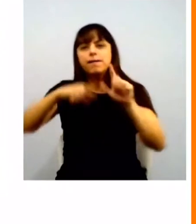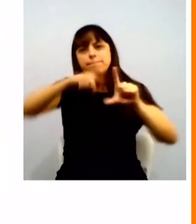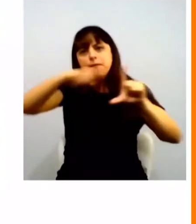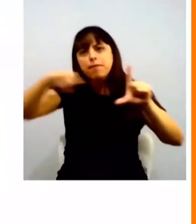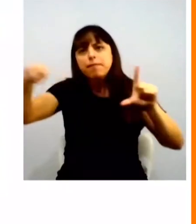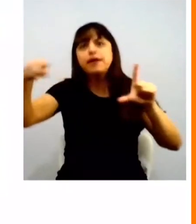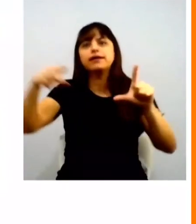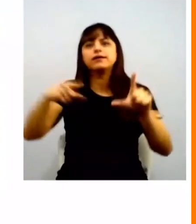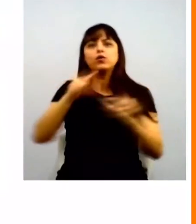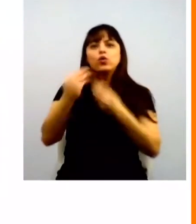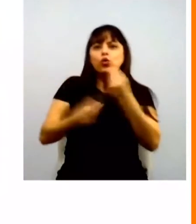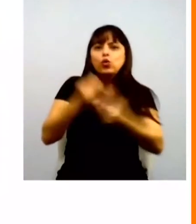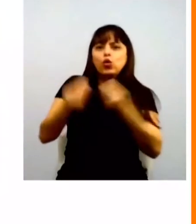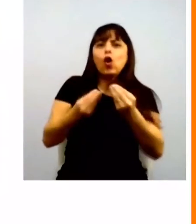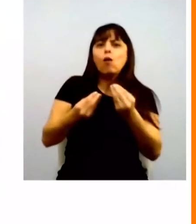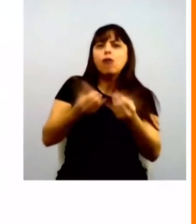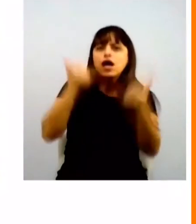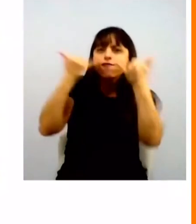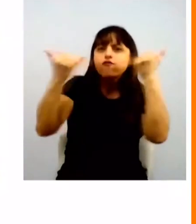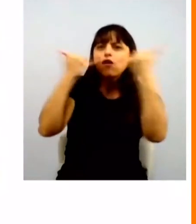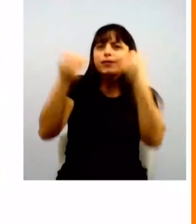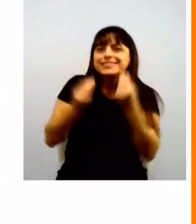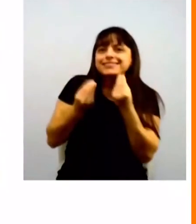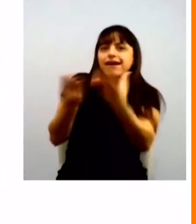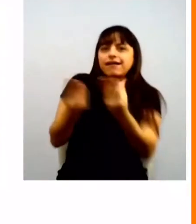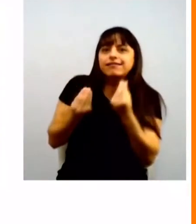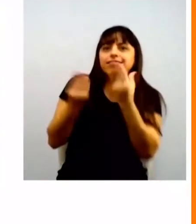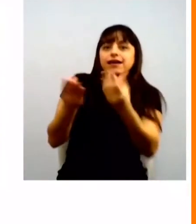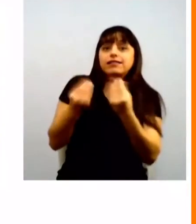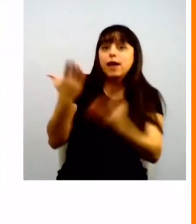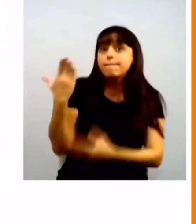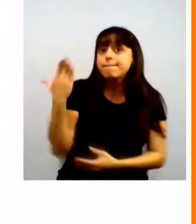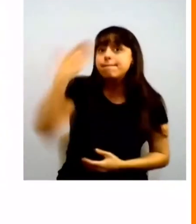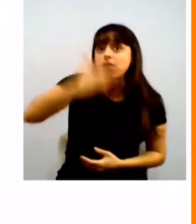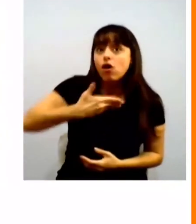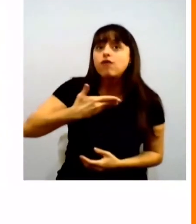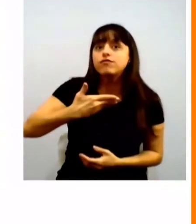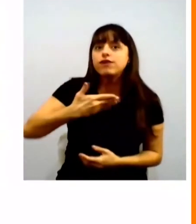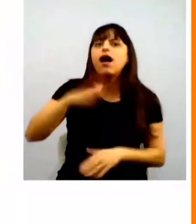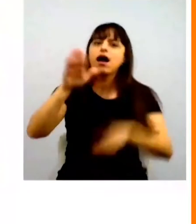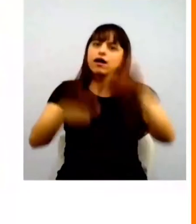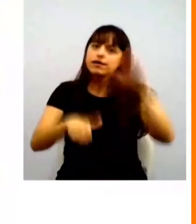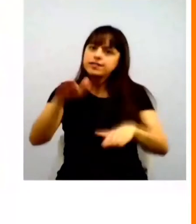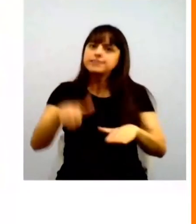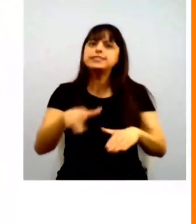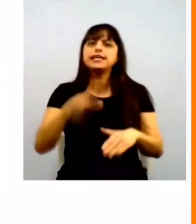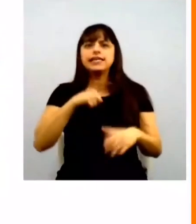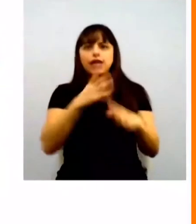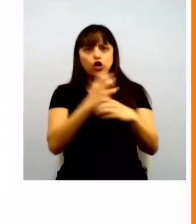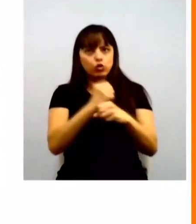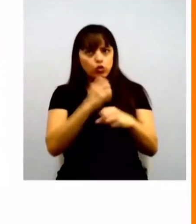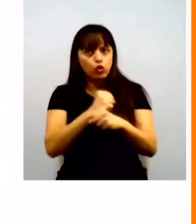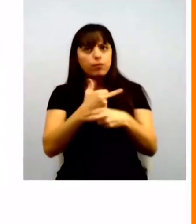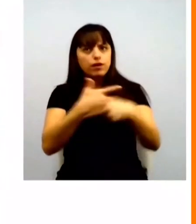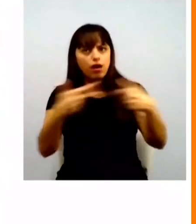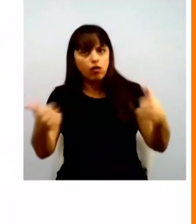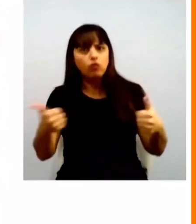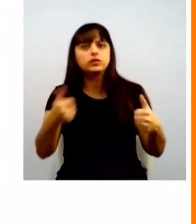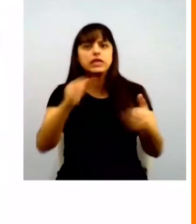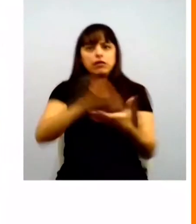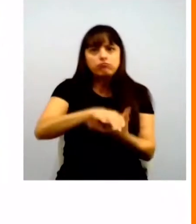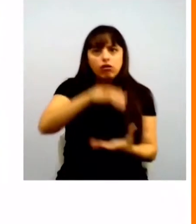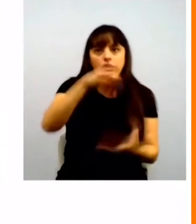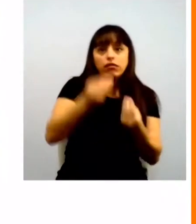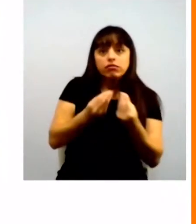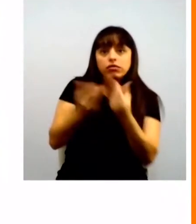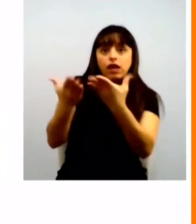sociabilidade. Datos tangíveis, empíricos, e datos intangibles, subjetivos, pero tamén son datos. Non pode